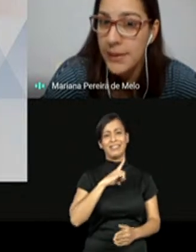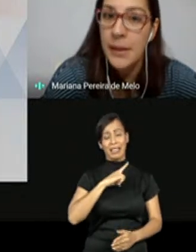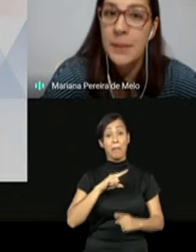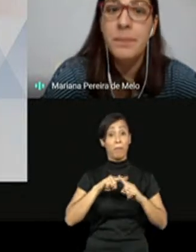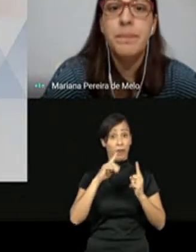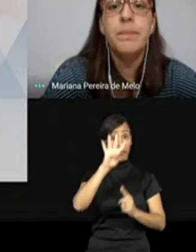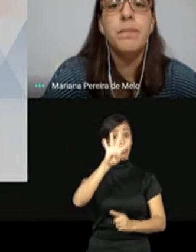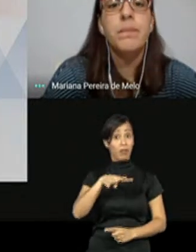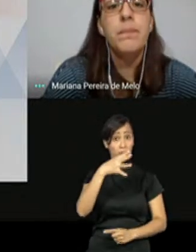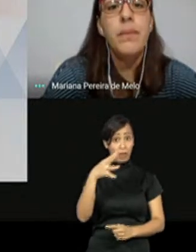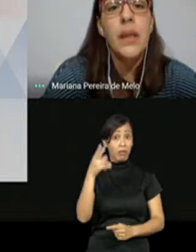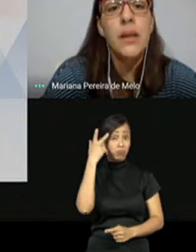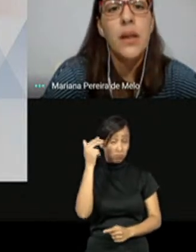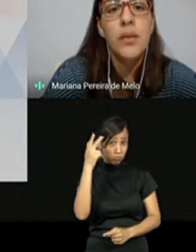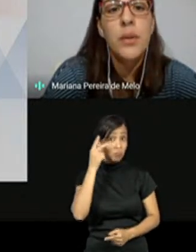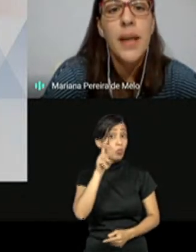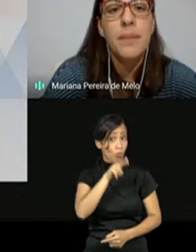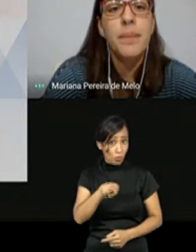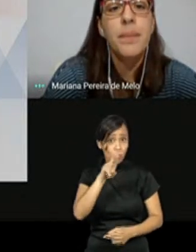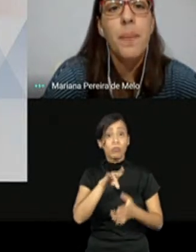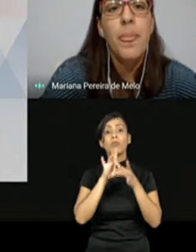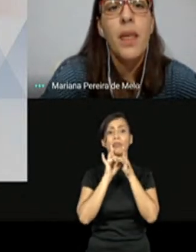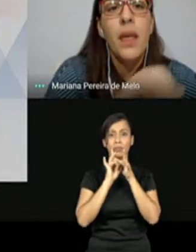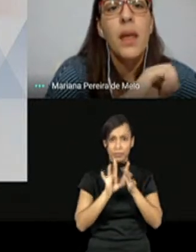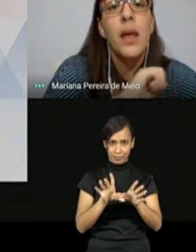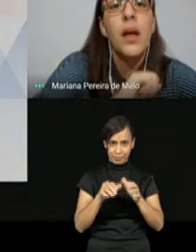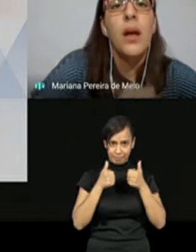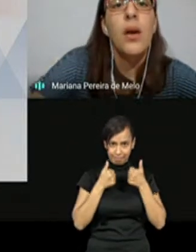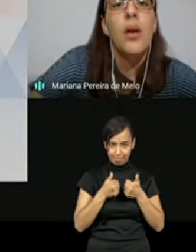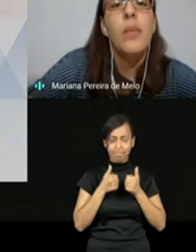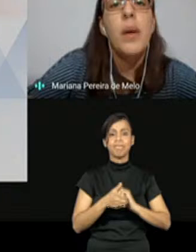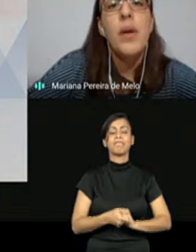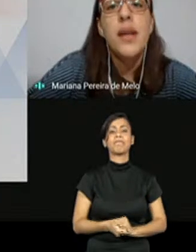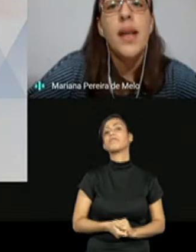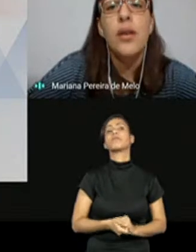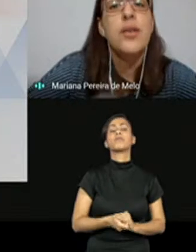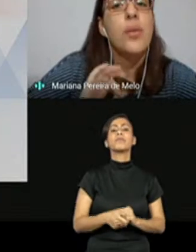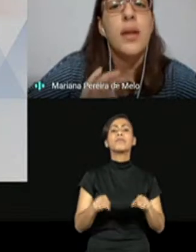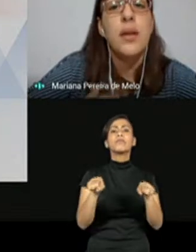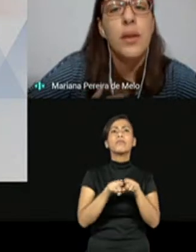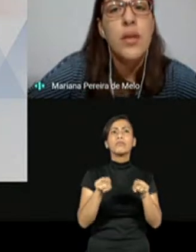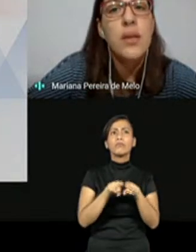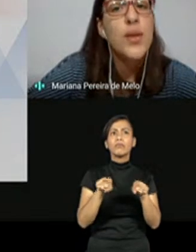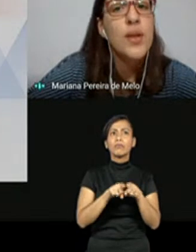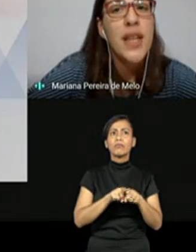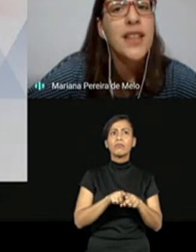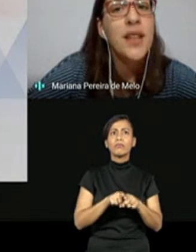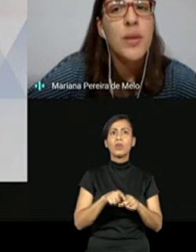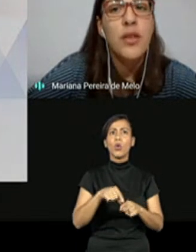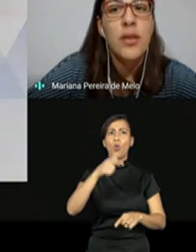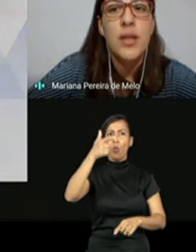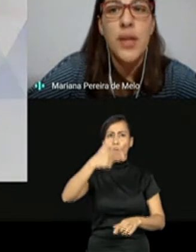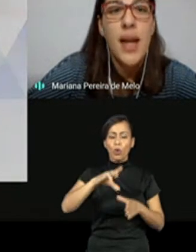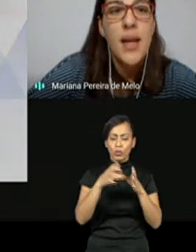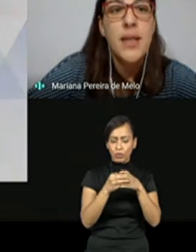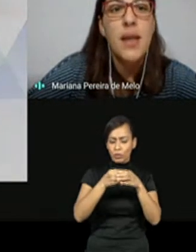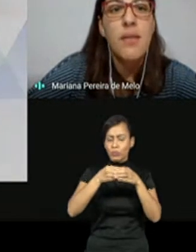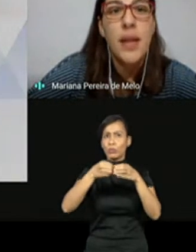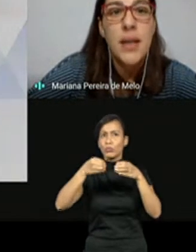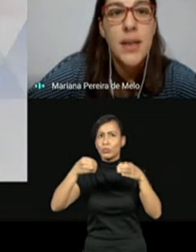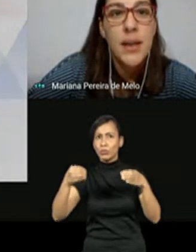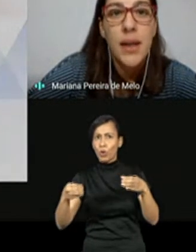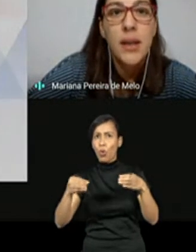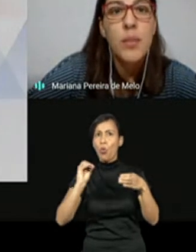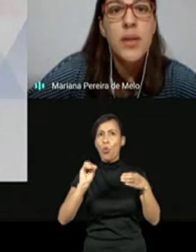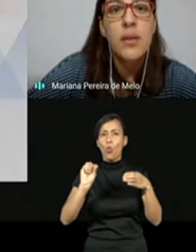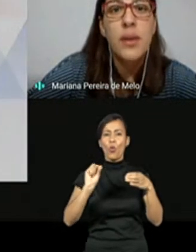normal, tá? Então, vamos lá. Uma amostra aleatória de 441 donas de casa